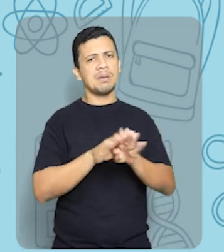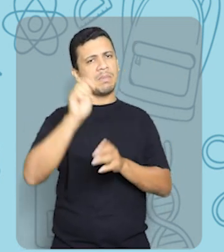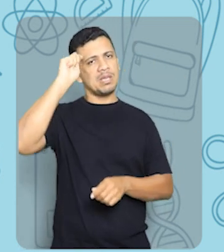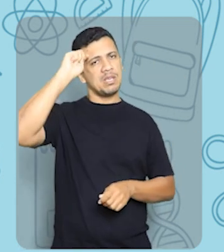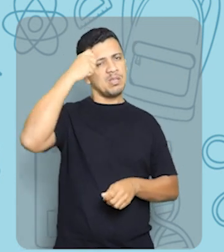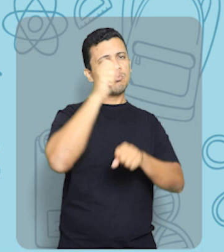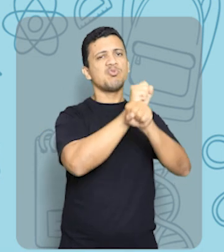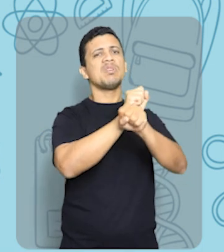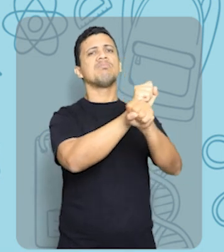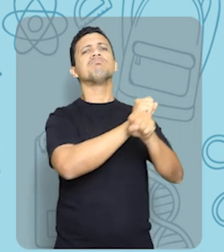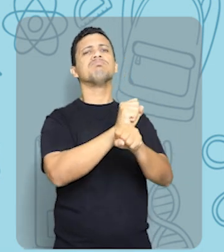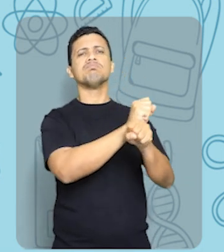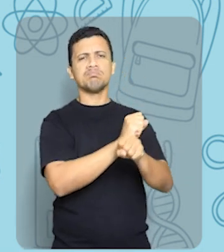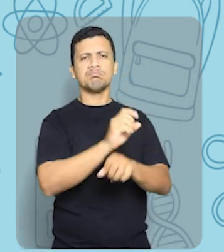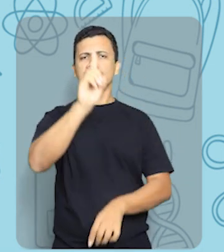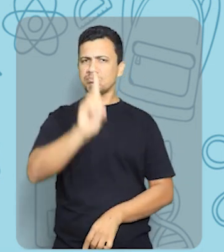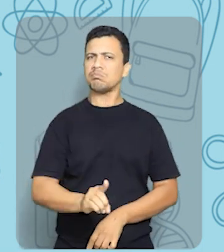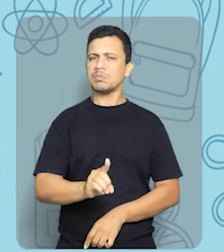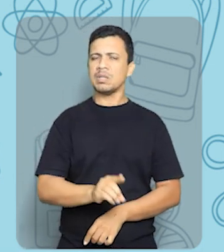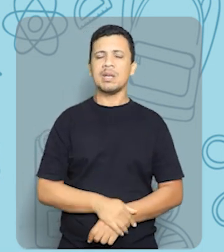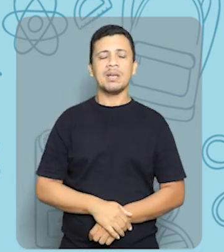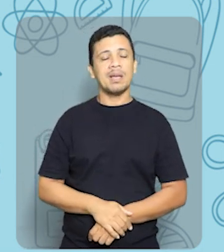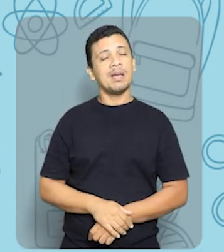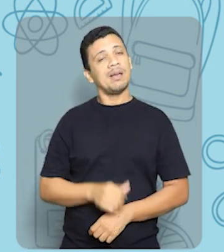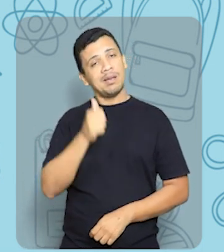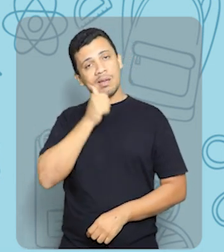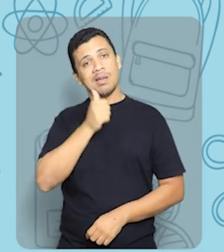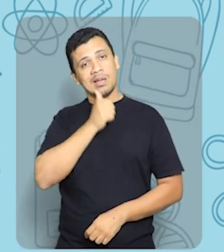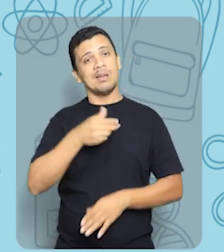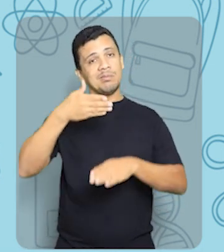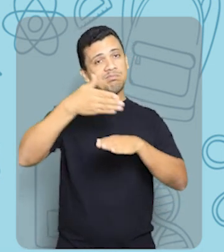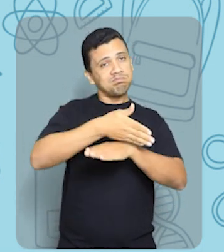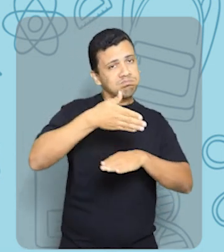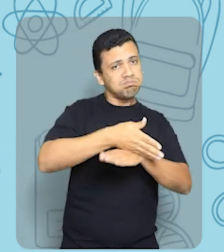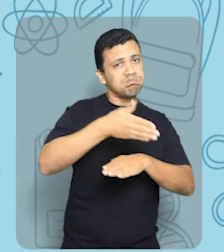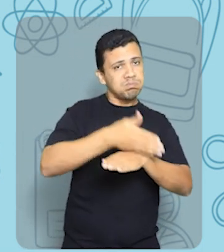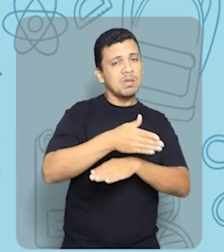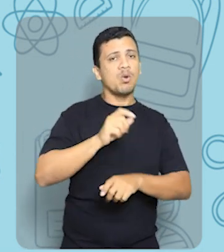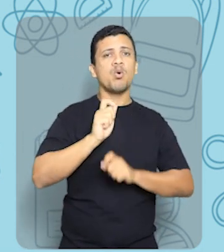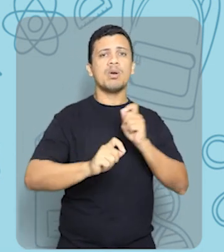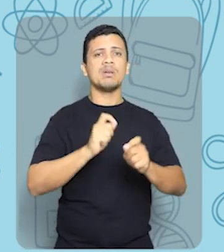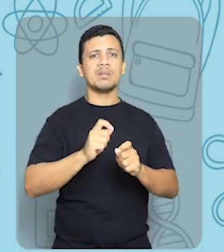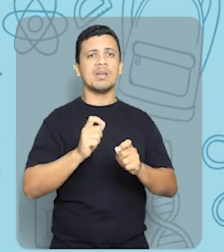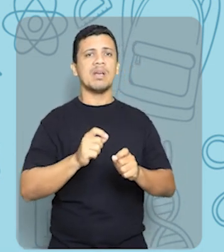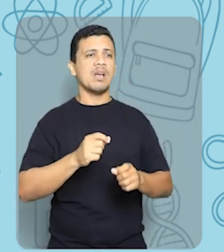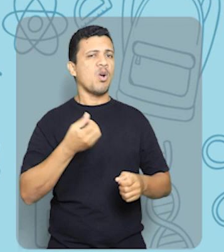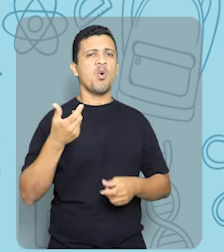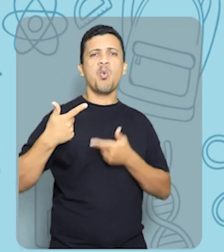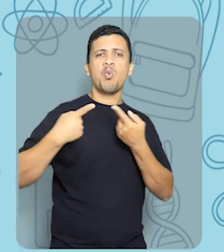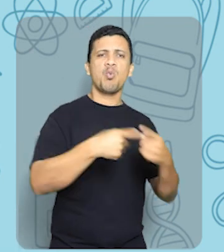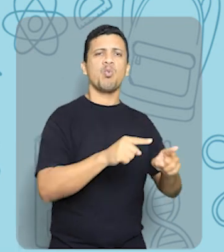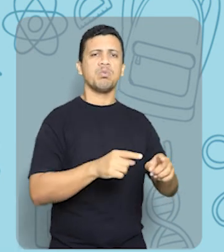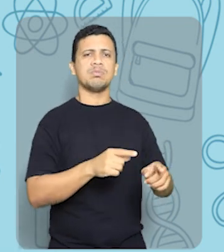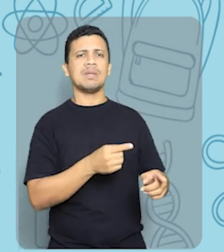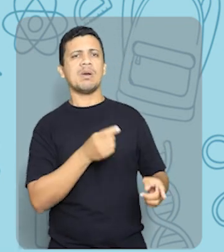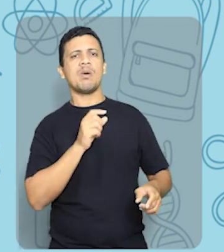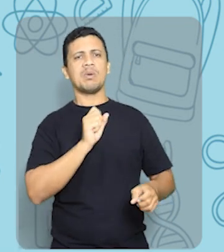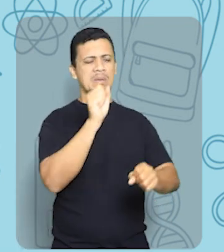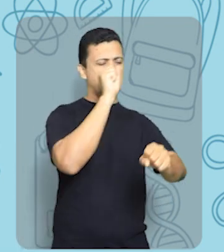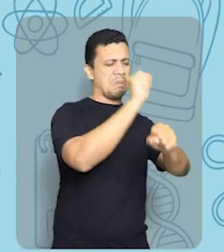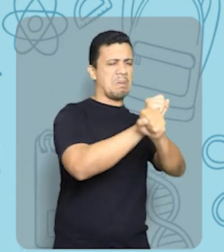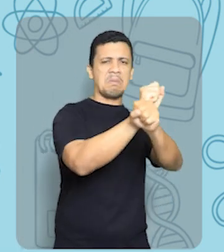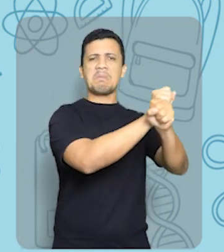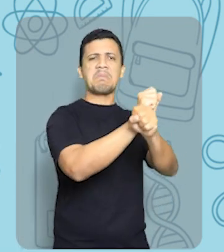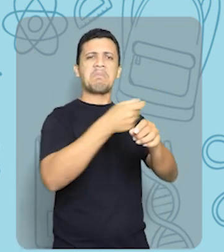escravizados. Não à toa, ela foi uma das participantes ativas das campanhas abolicionistas e